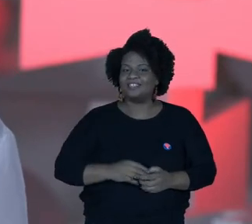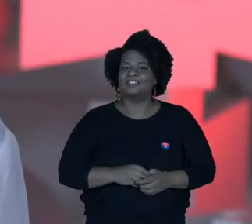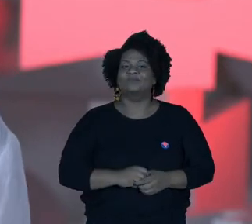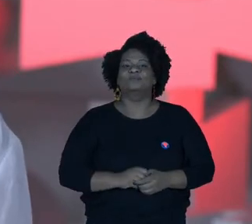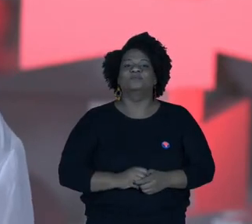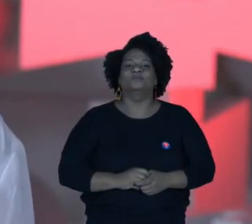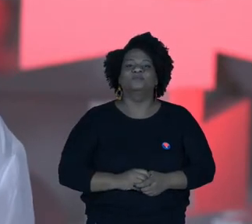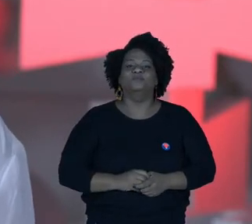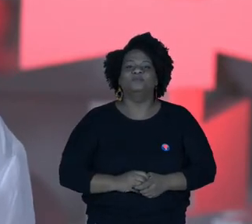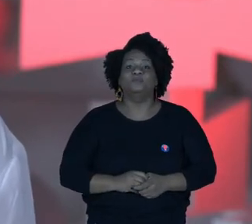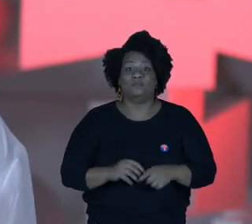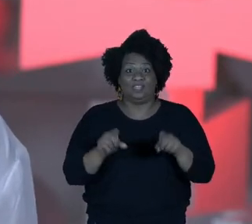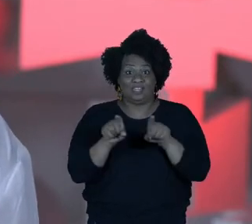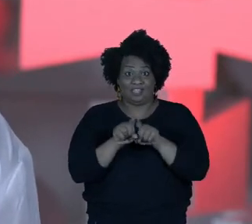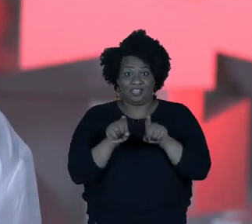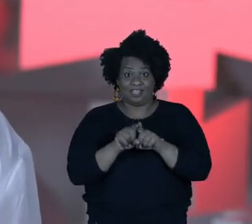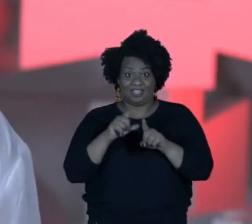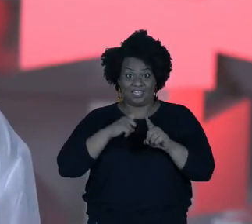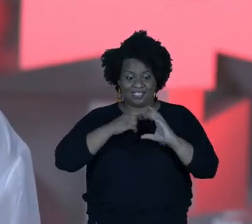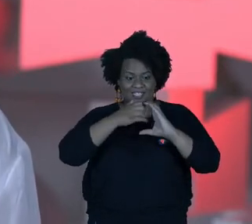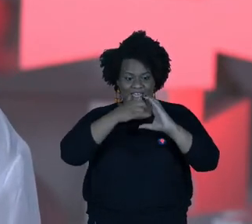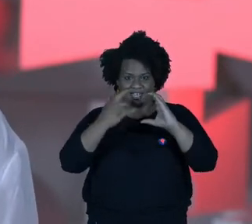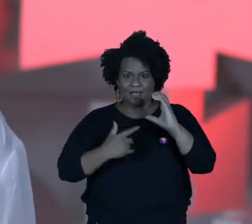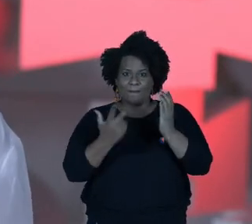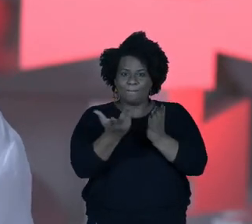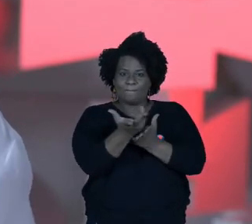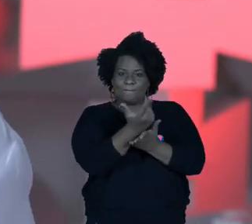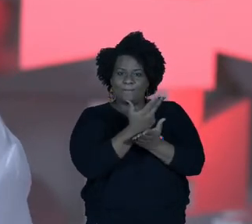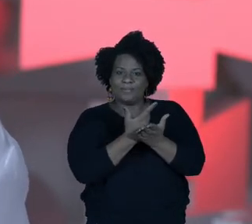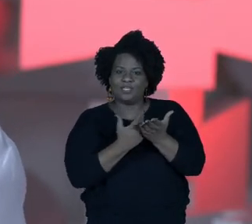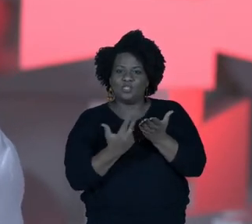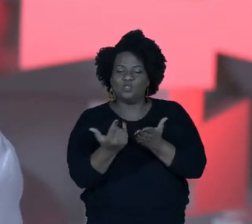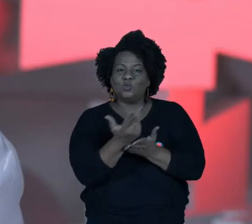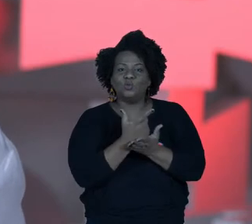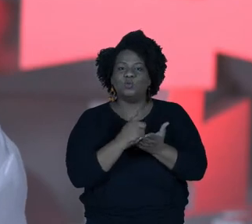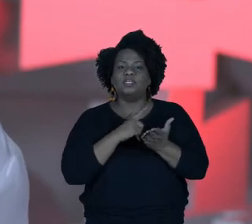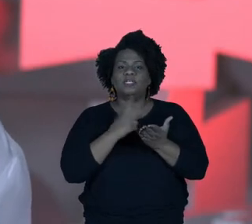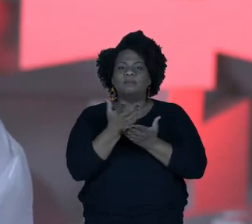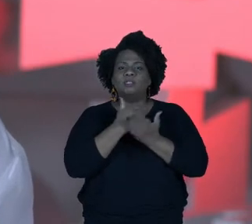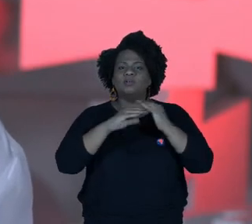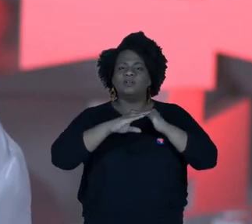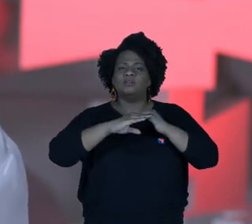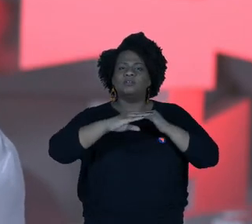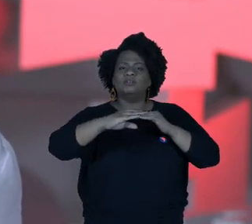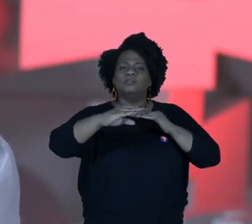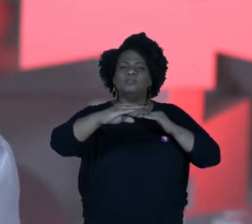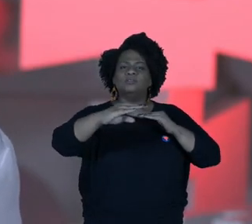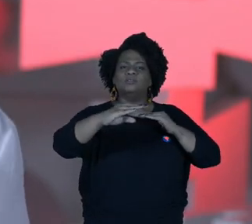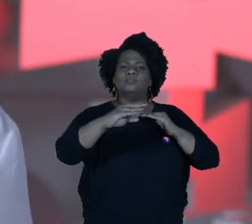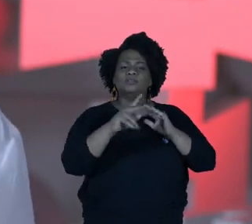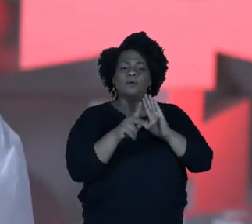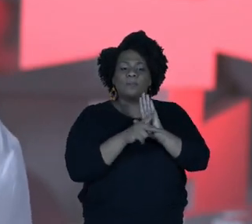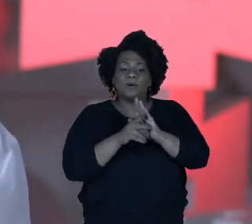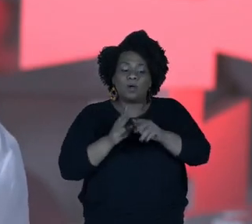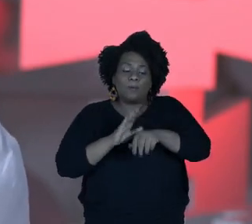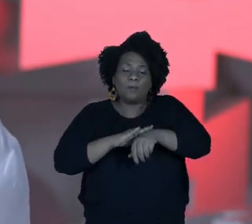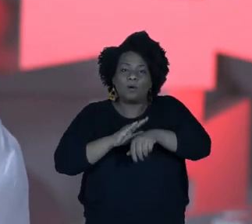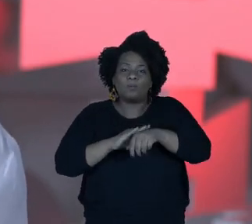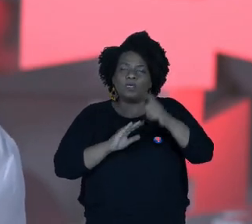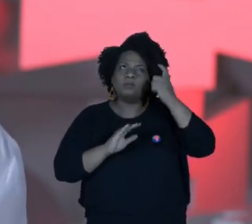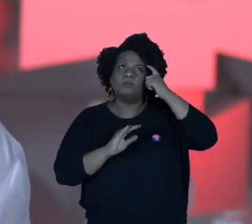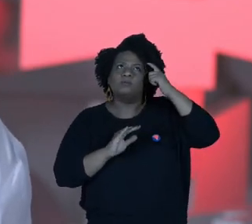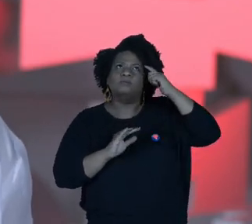Além dessa característica, a pintura renascentista é uma pintura estável, porque é um momento científico mais racional,